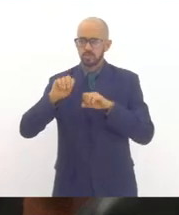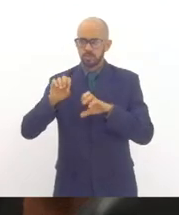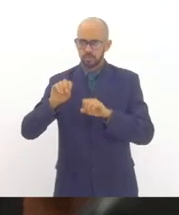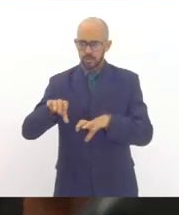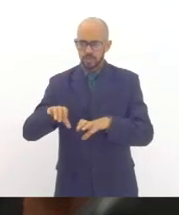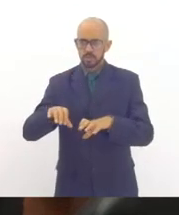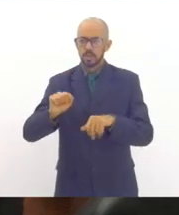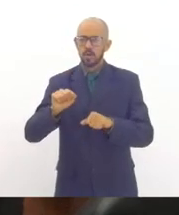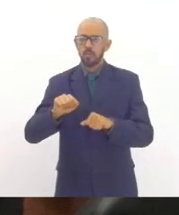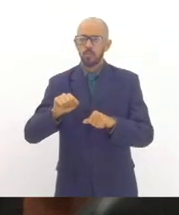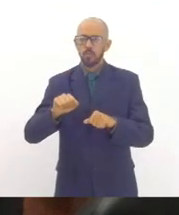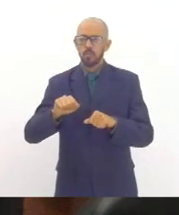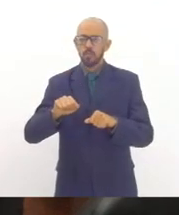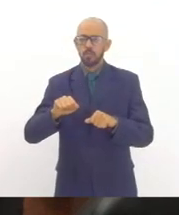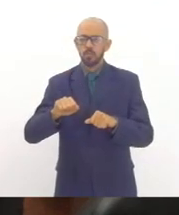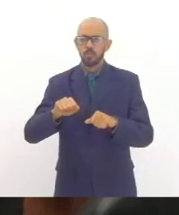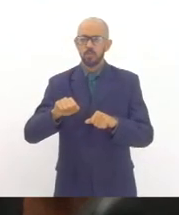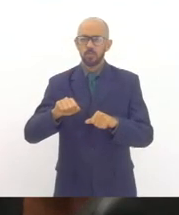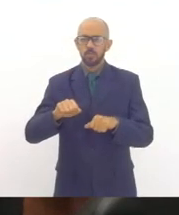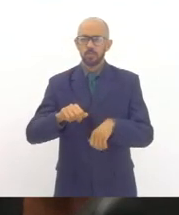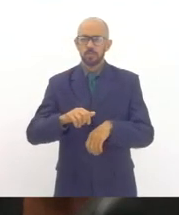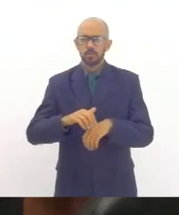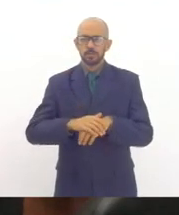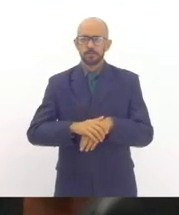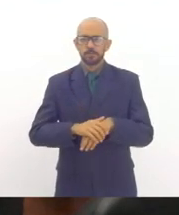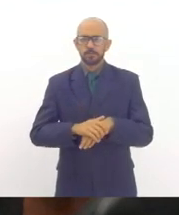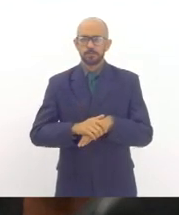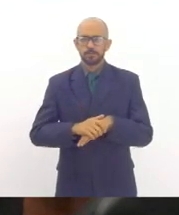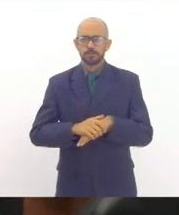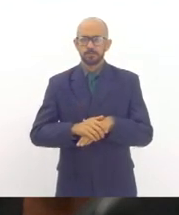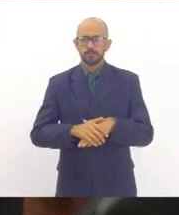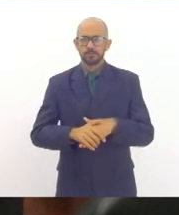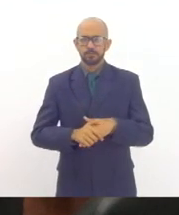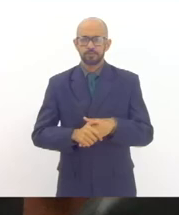que invistam e que